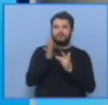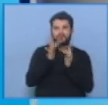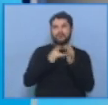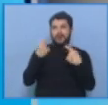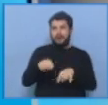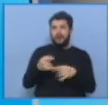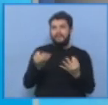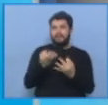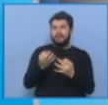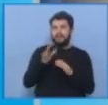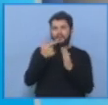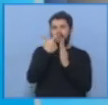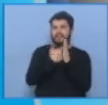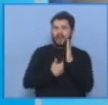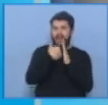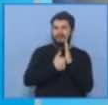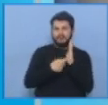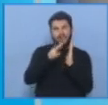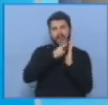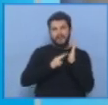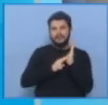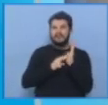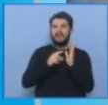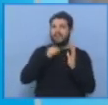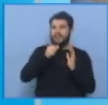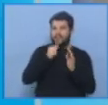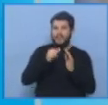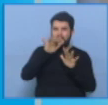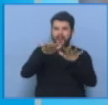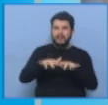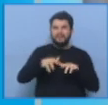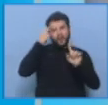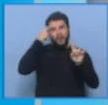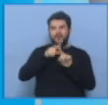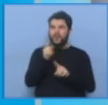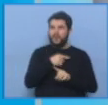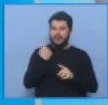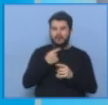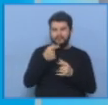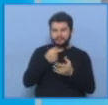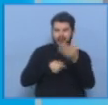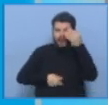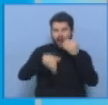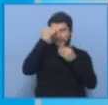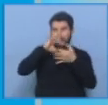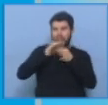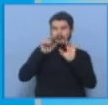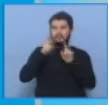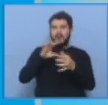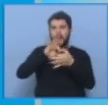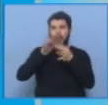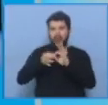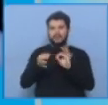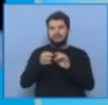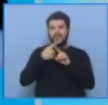por acaso que este texto é lido recorrentemente nas Assembleias para que nós nos formemos nesta lógica, que é uma lógica